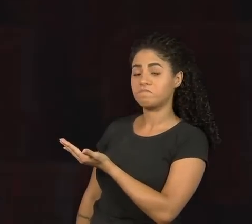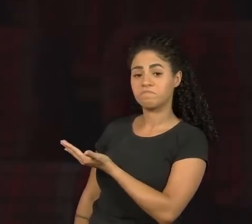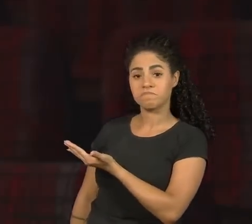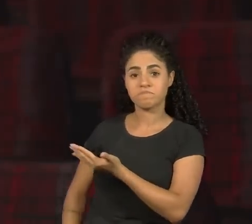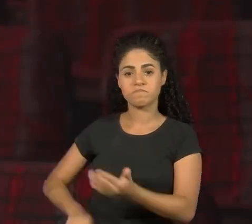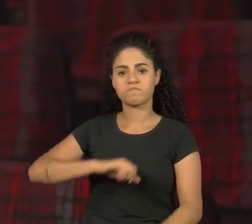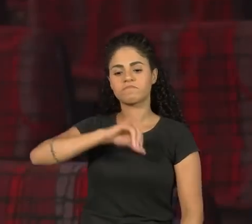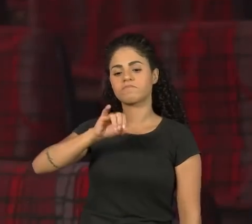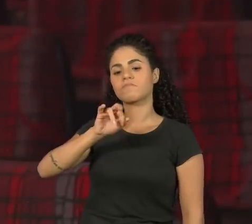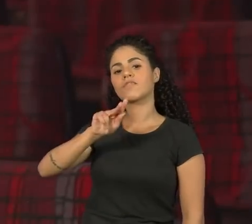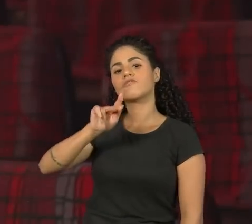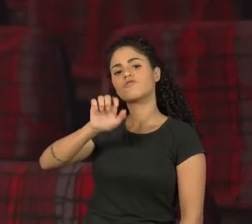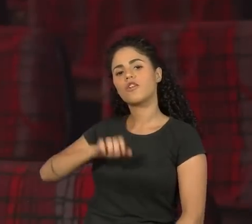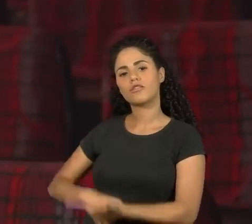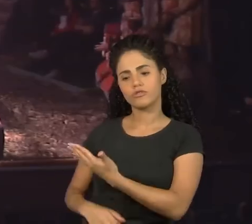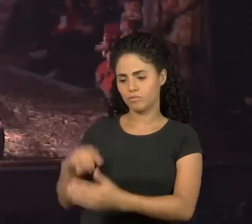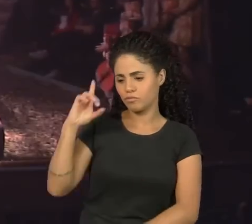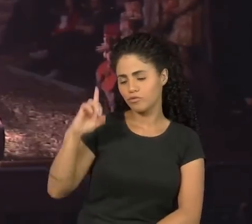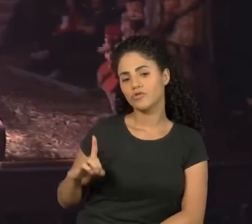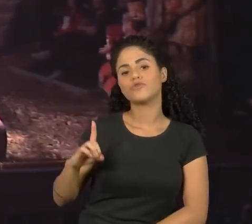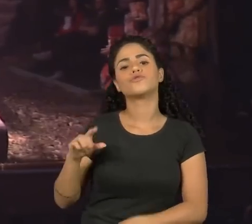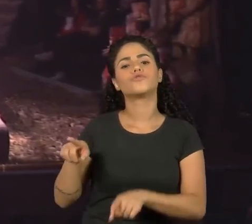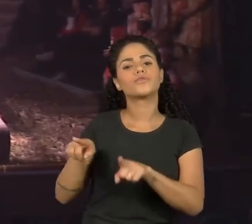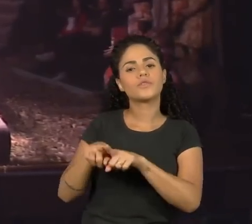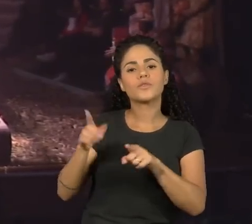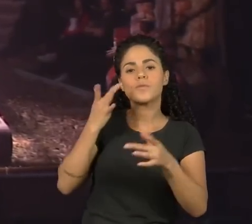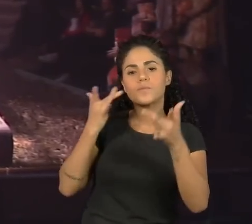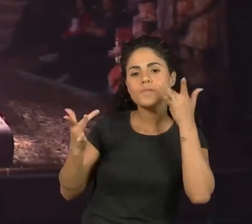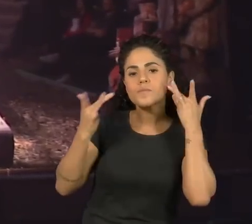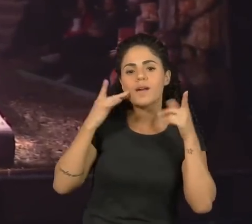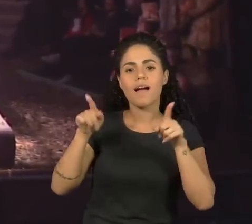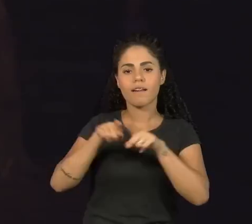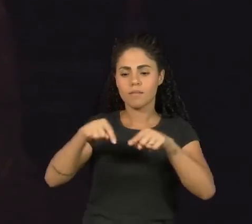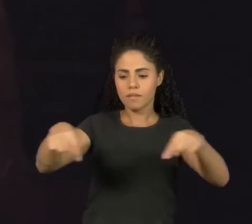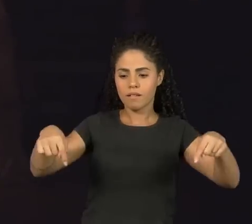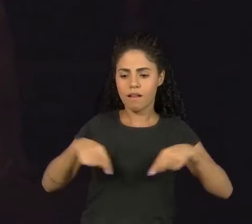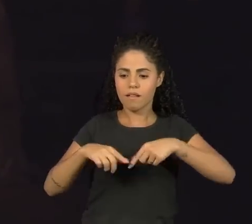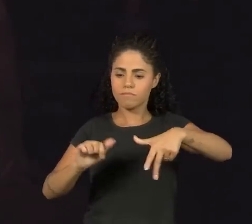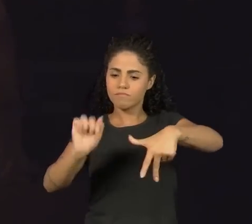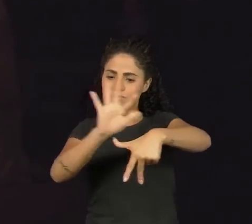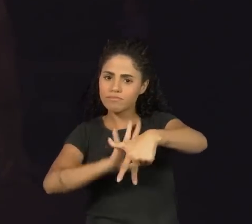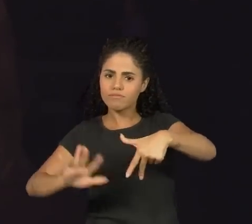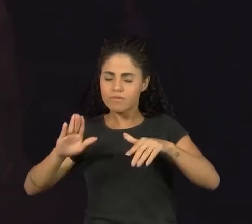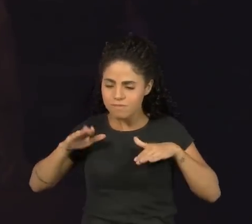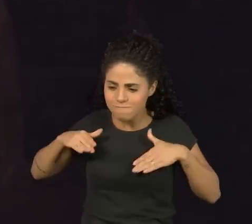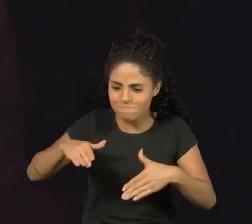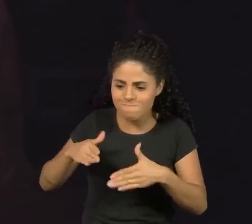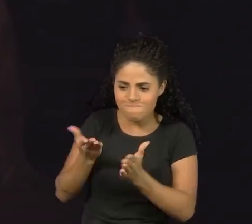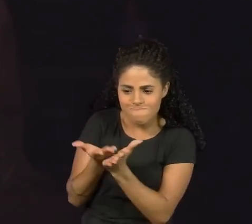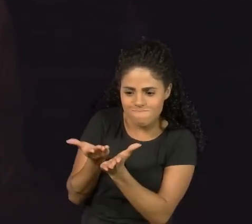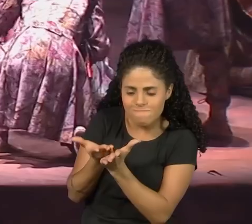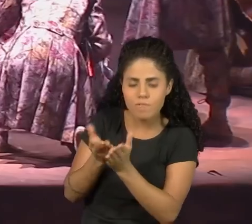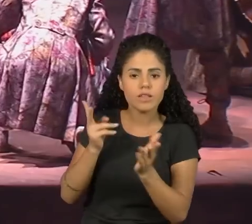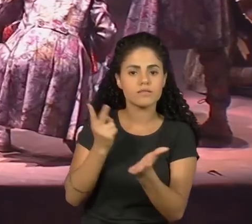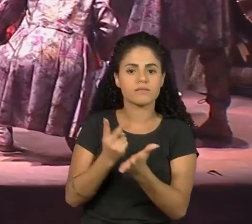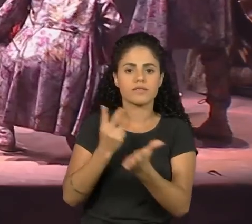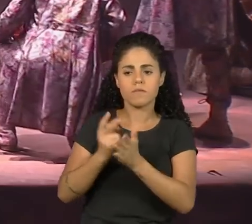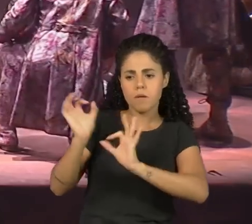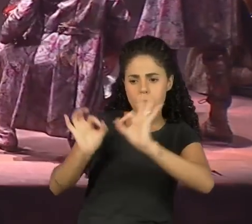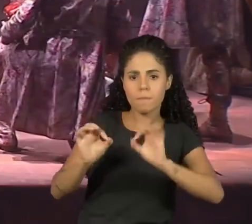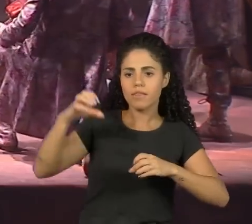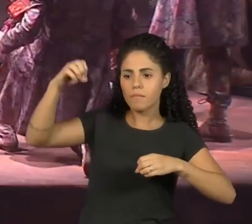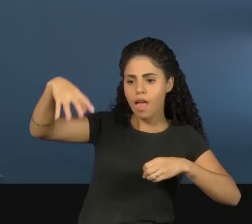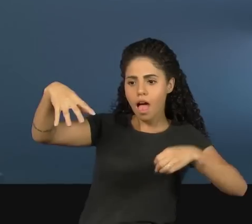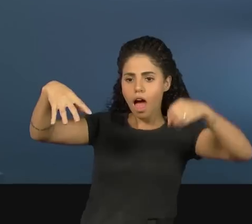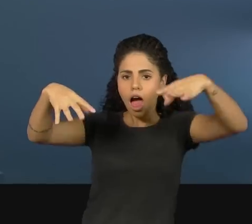Jorge Farjala, diretor teatral e cenógrafo, sempre dedicou especial atenção à cenografia e à